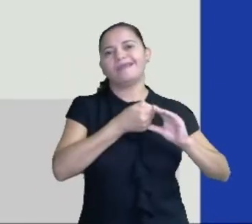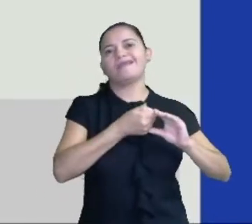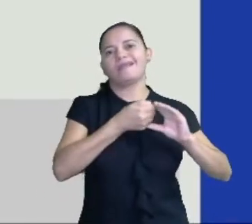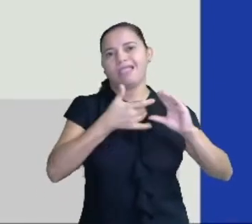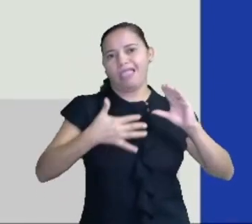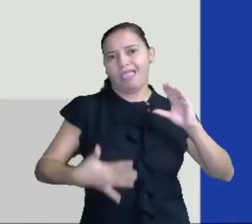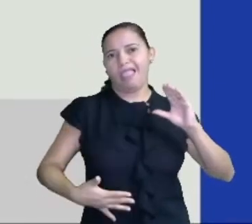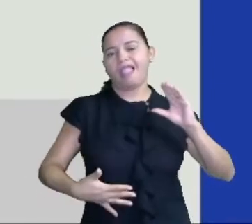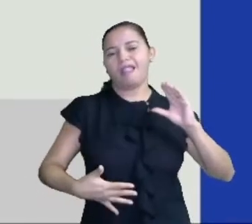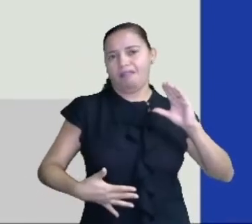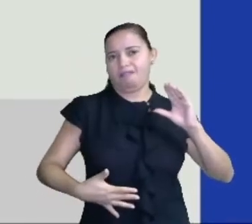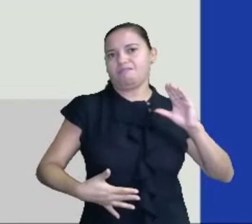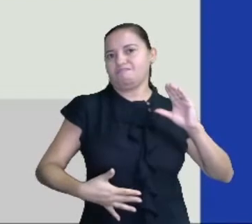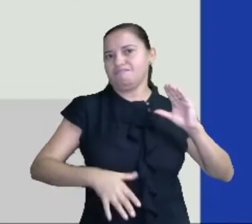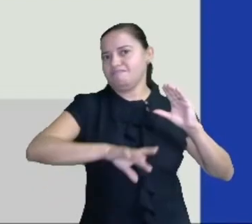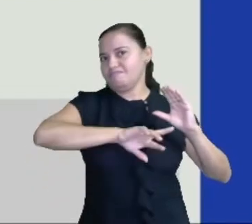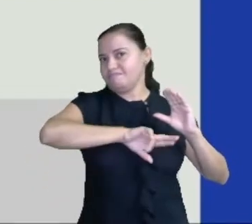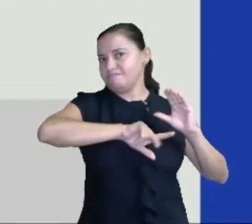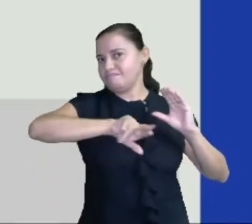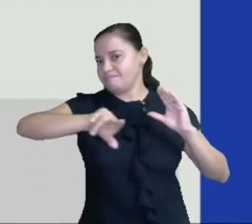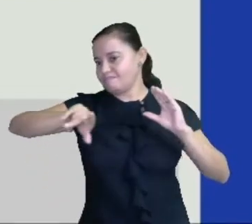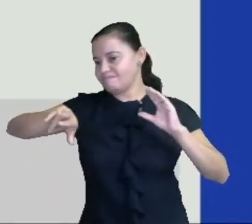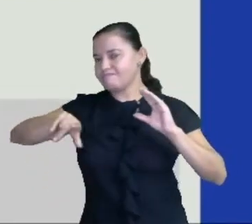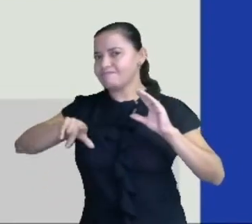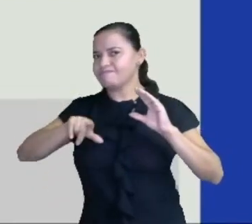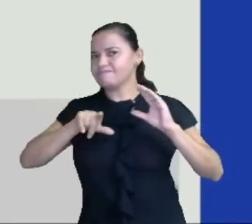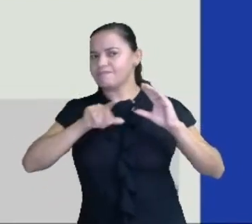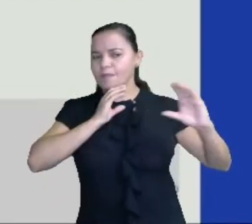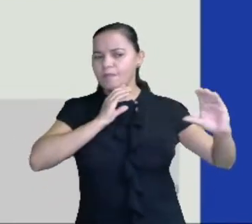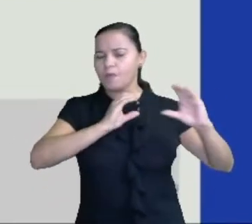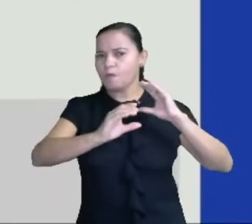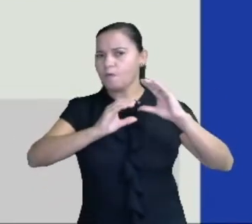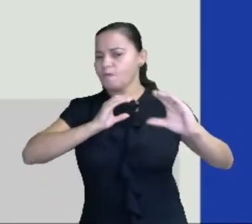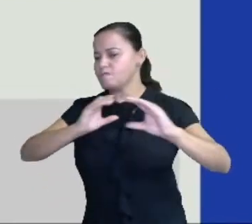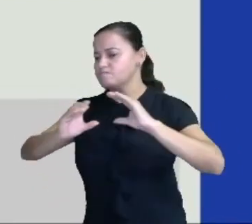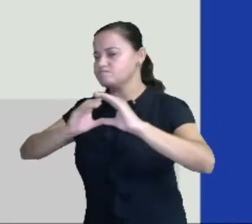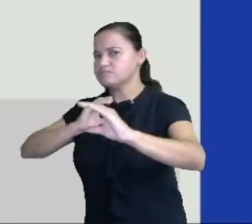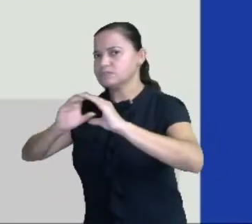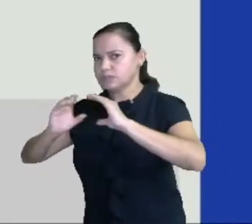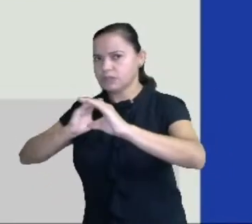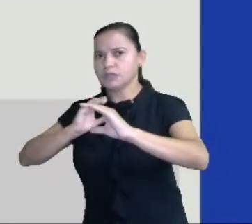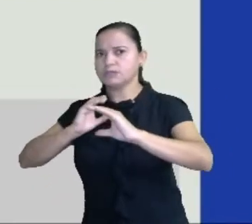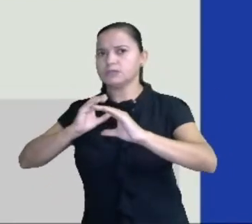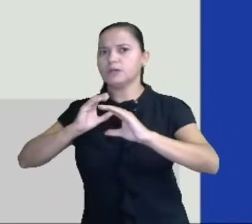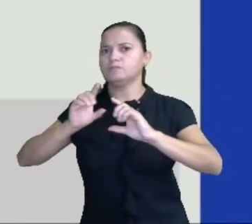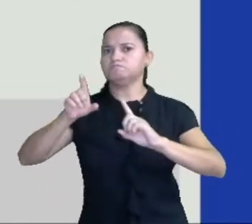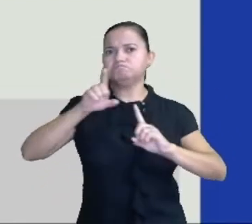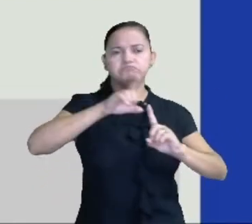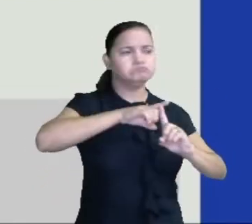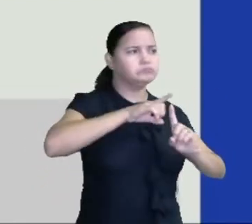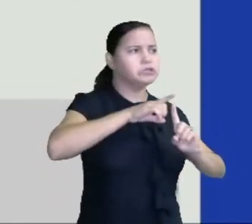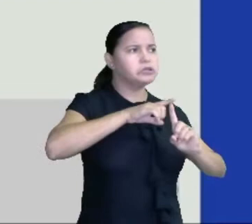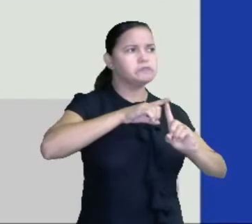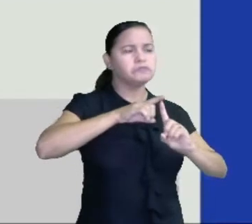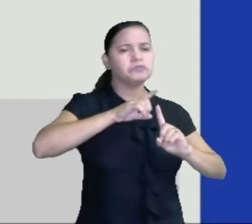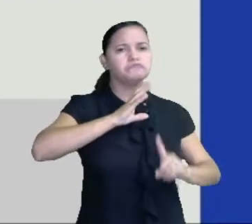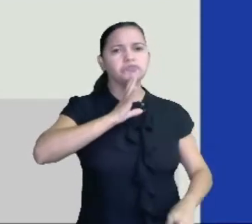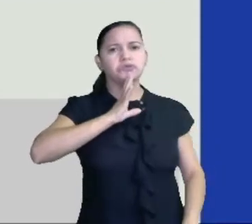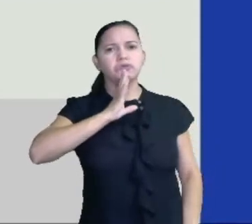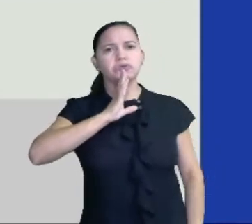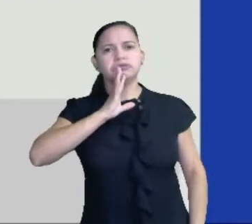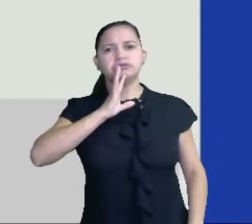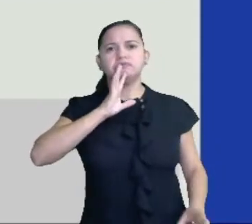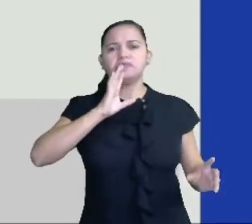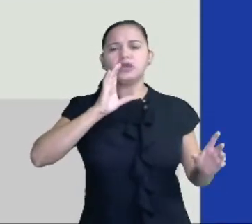da situação de comunicação e com diversos tipos de conhecimentos